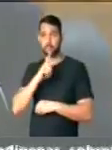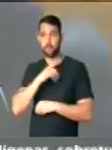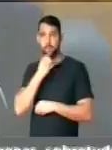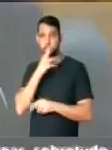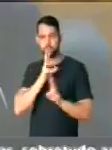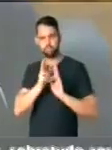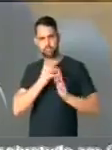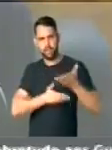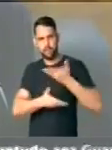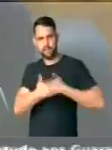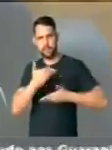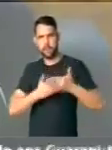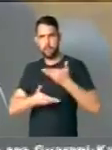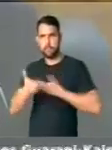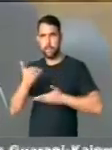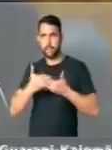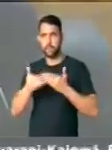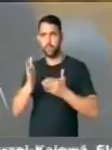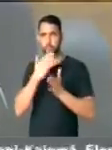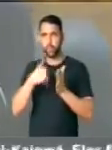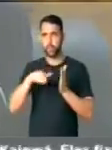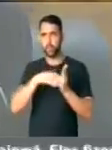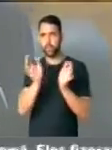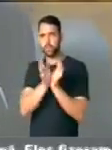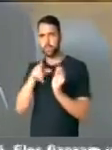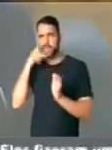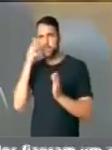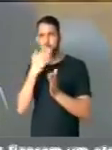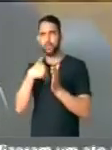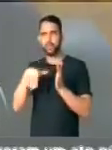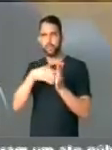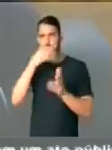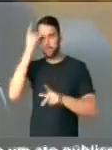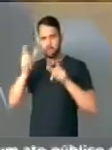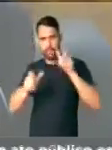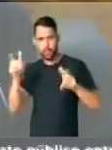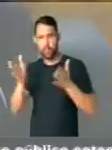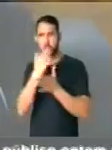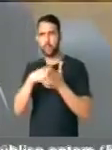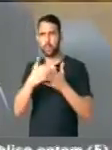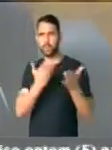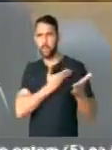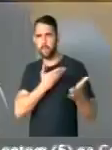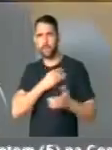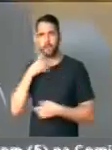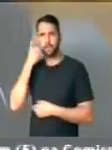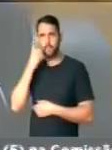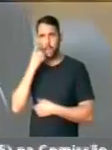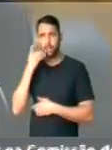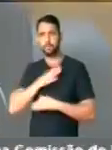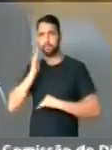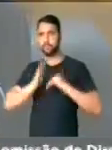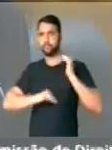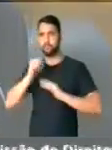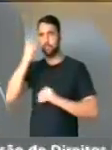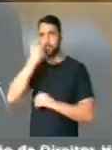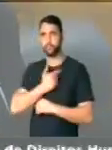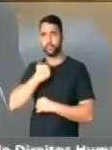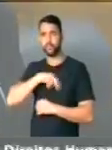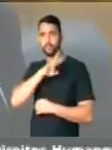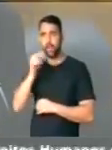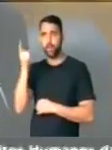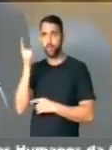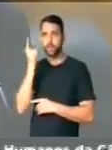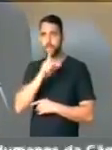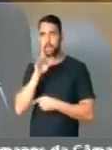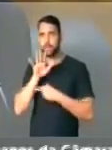um bom relacionamento aqui com todos os partidos, com todas as pessoas, com todos os colegas deputados, automaticamente você vai